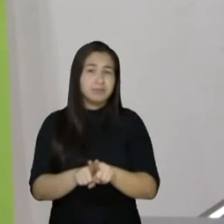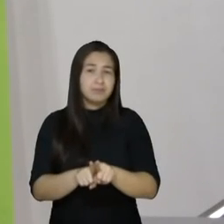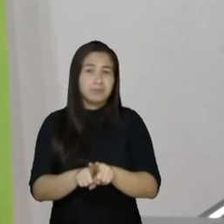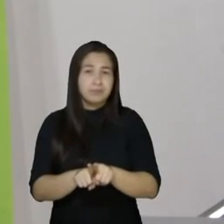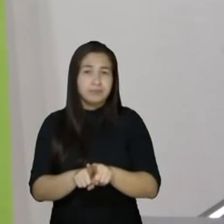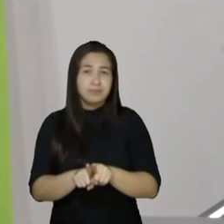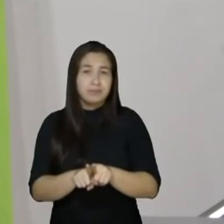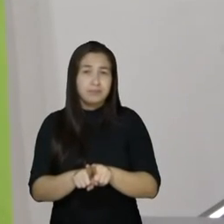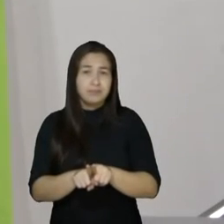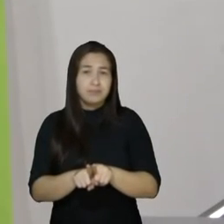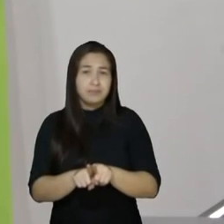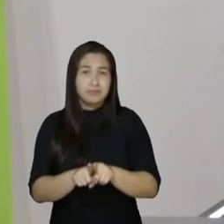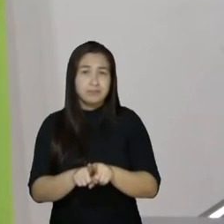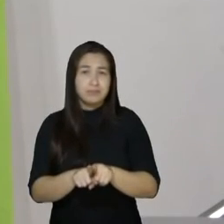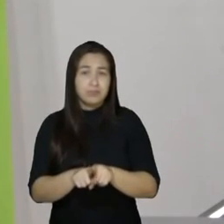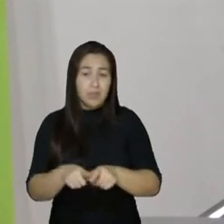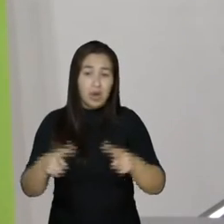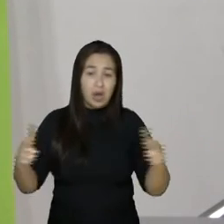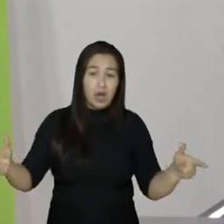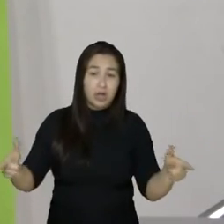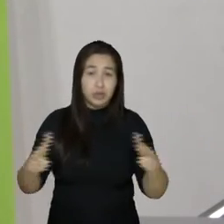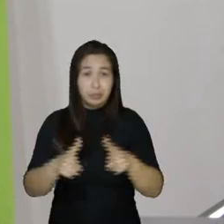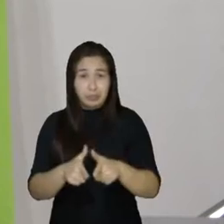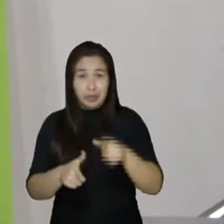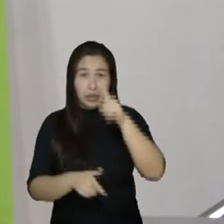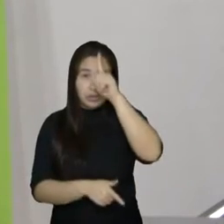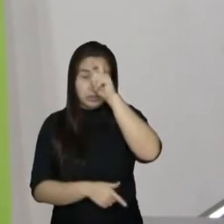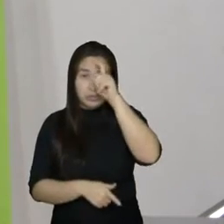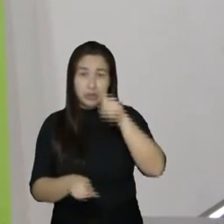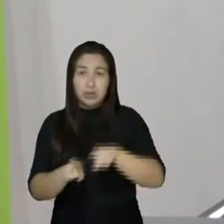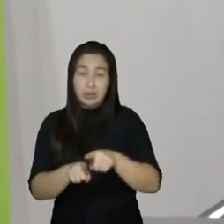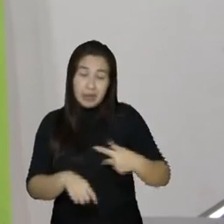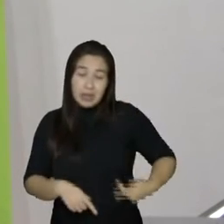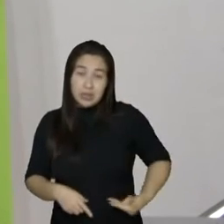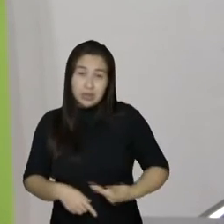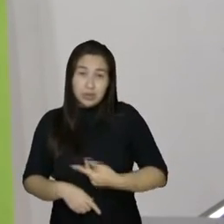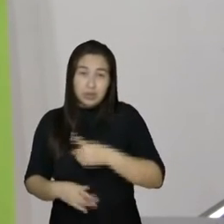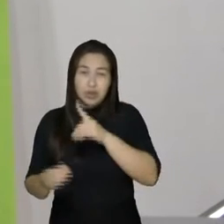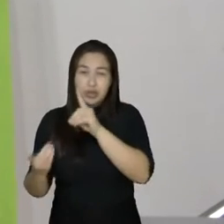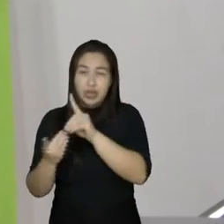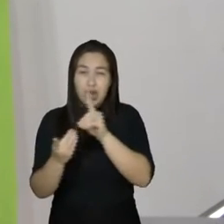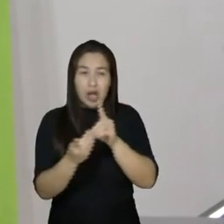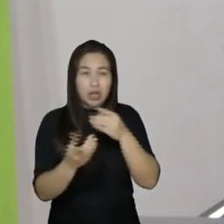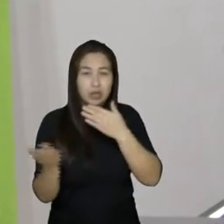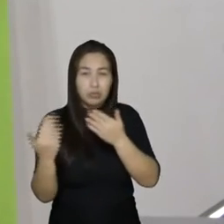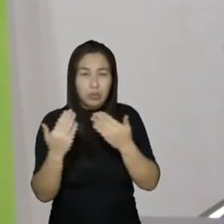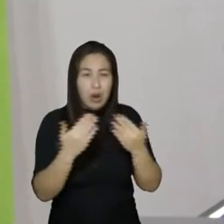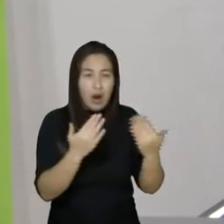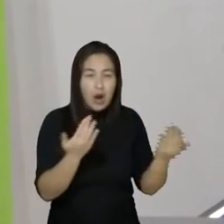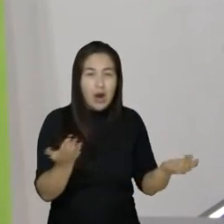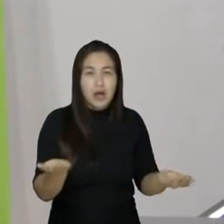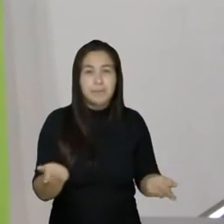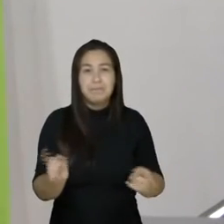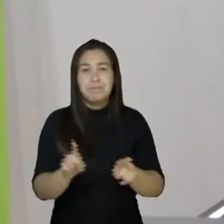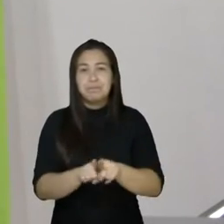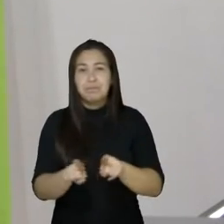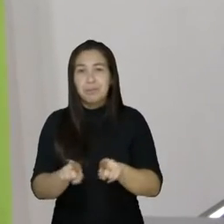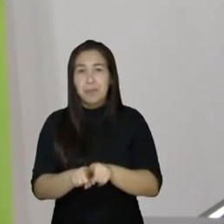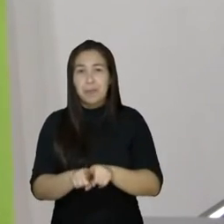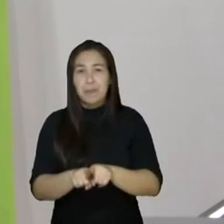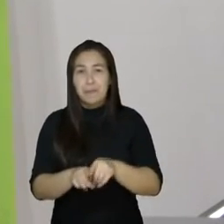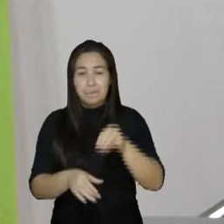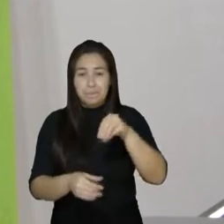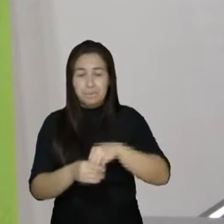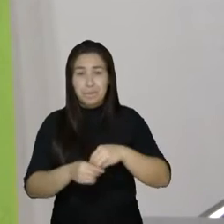nos médios hospitais, nas cirurgias, nos atendimentos, que fazem isso nas